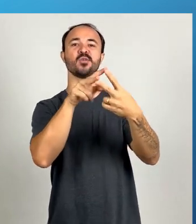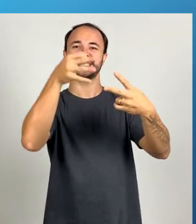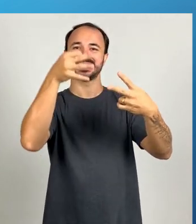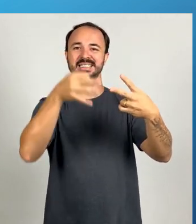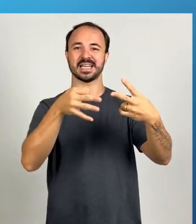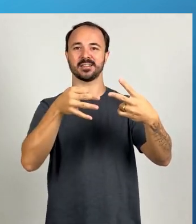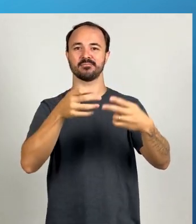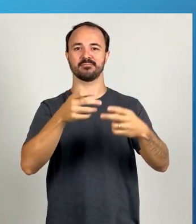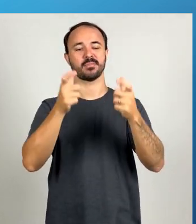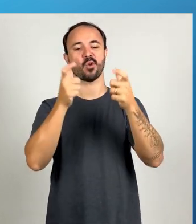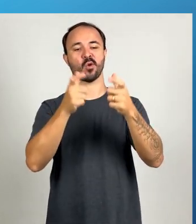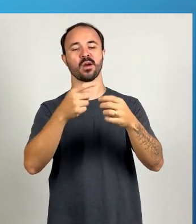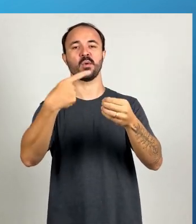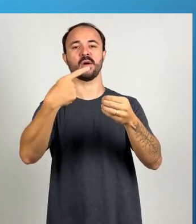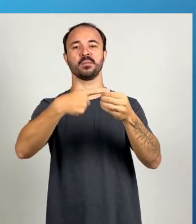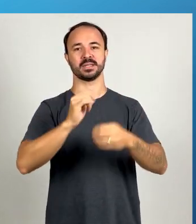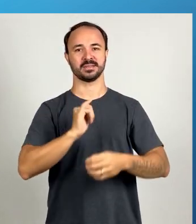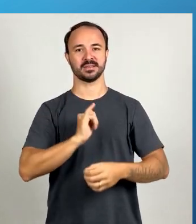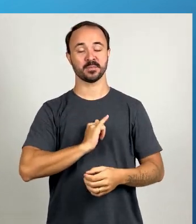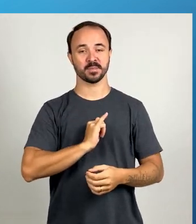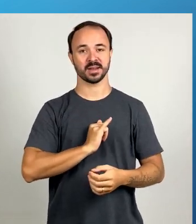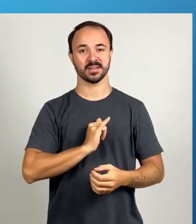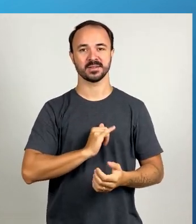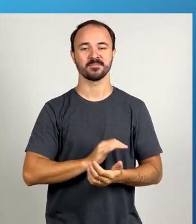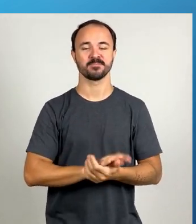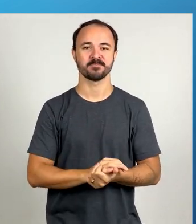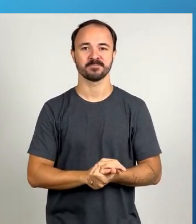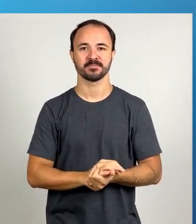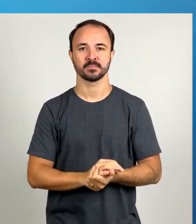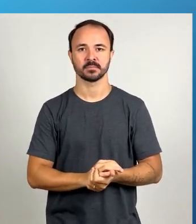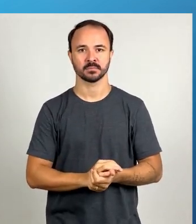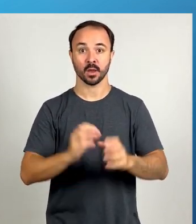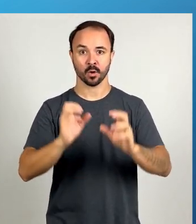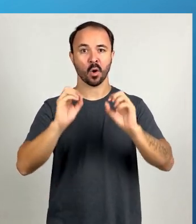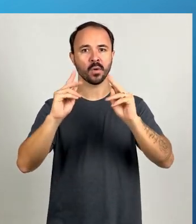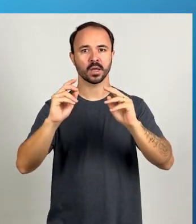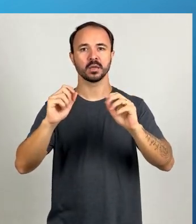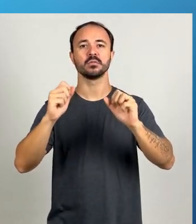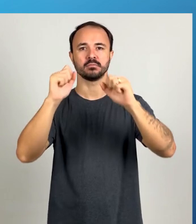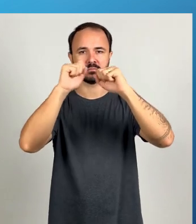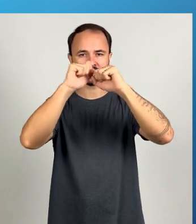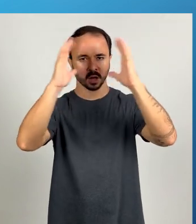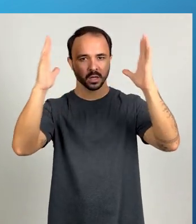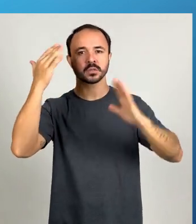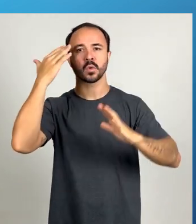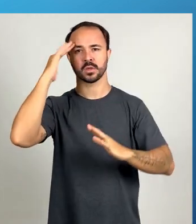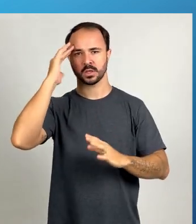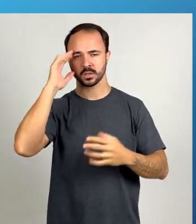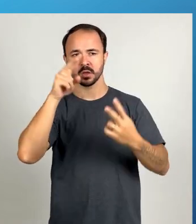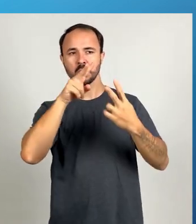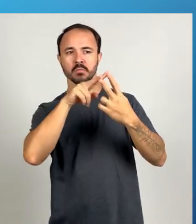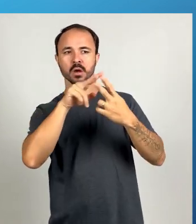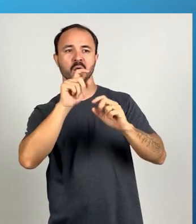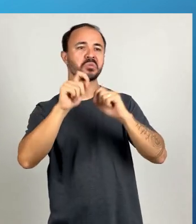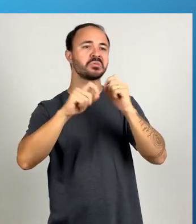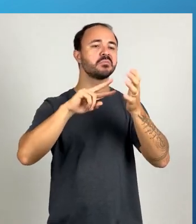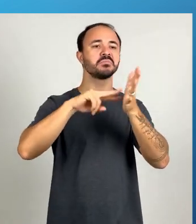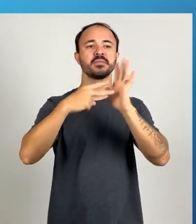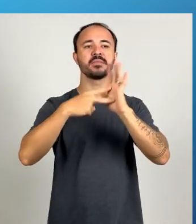a cidade de Imperatriz Maranhão. Pessoal, tranquilo até aqui sobre o que são as coordenadas